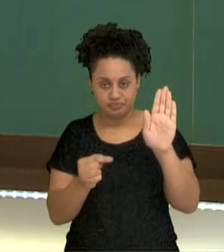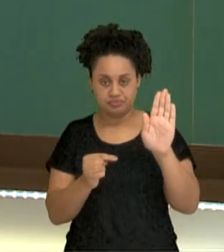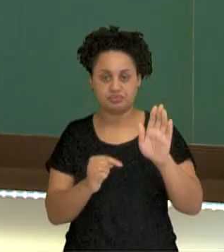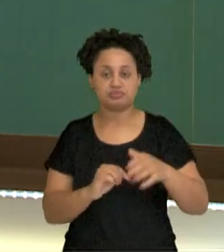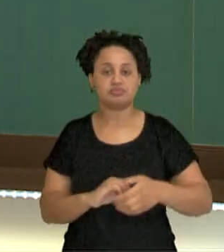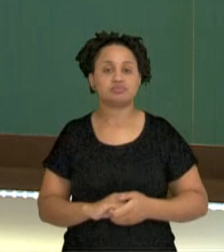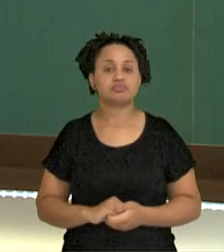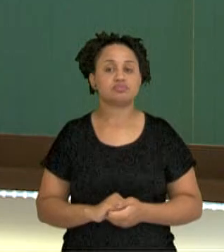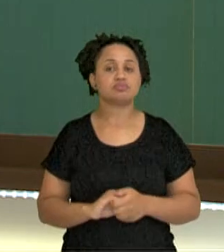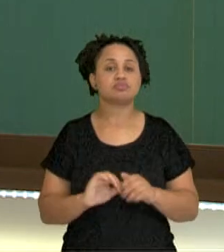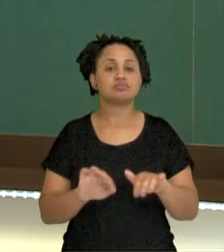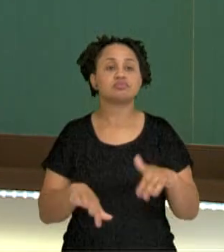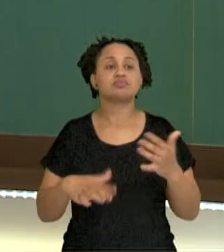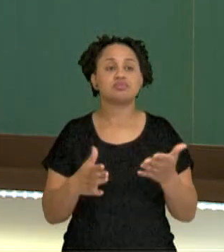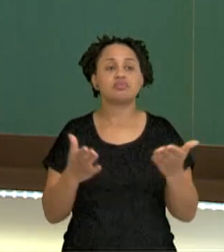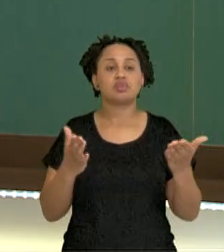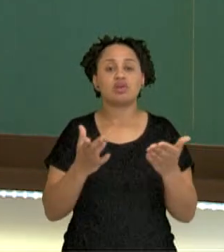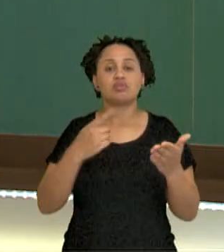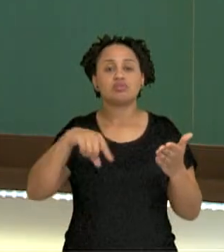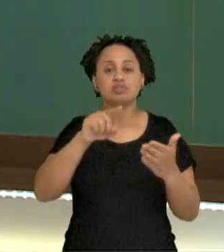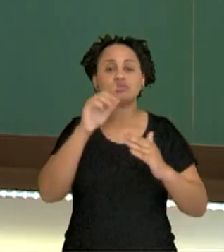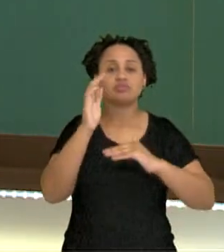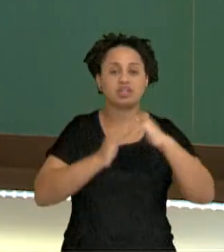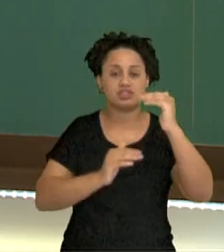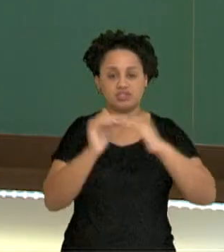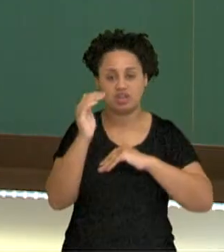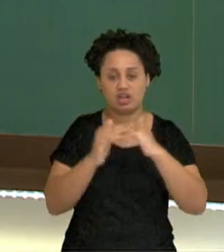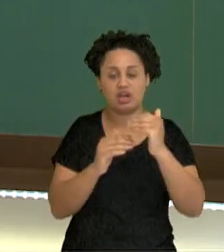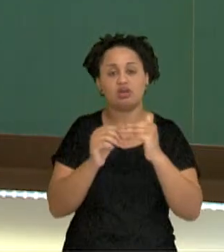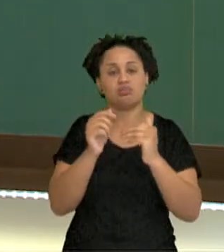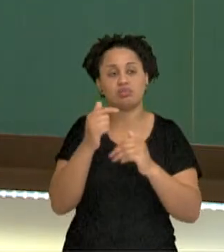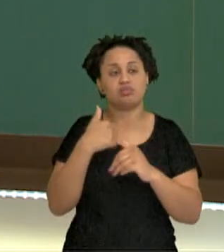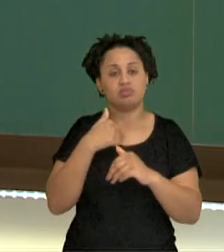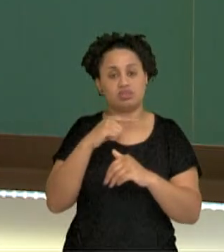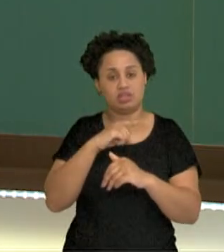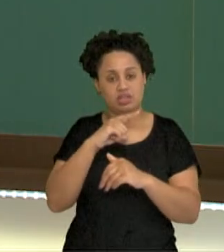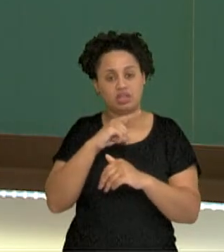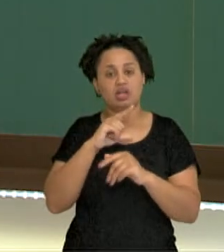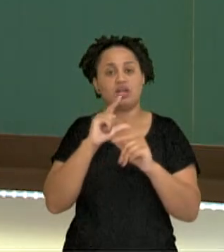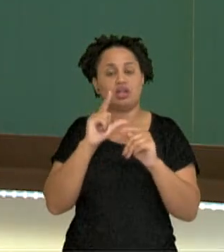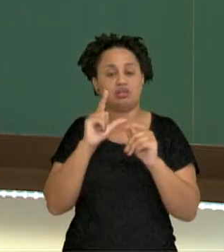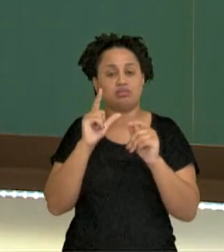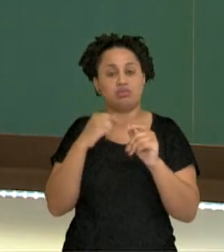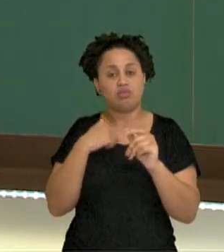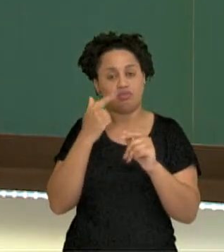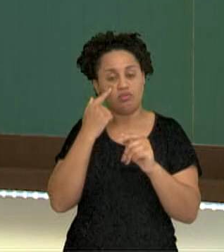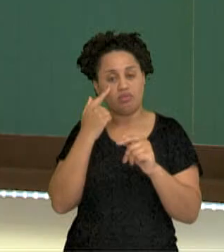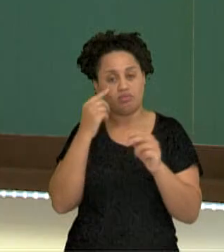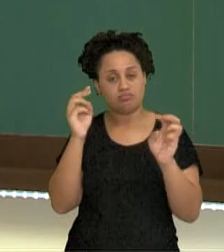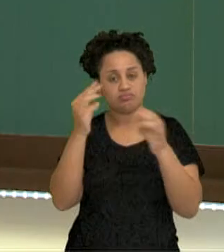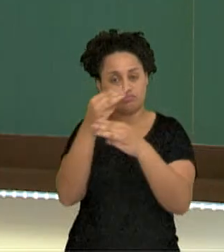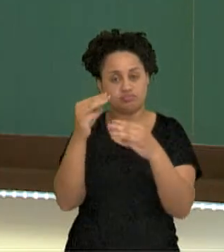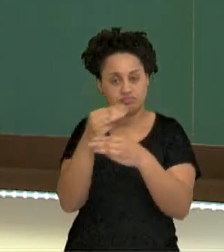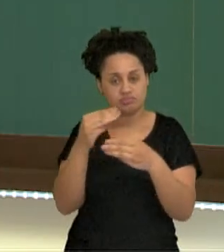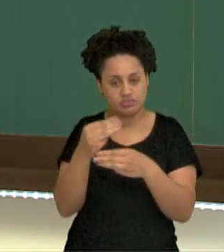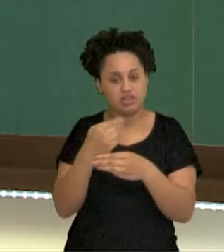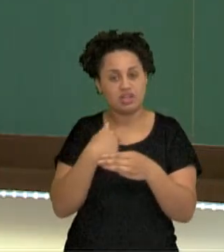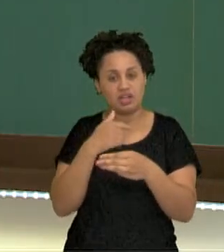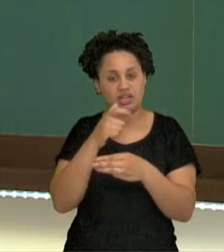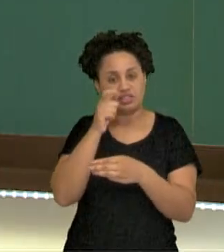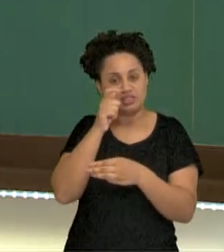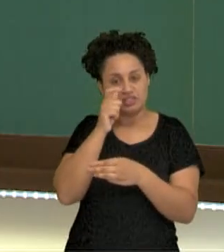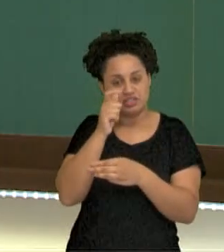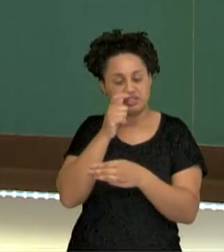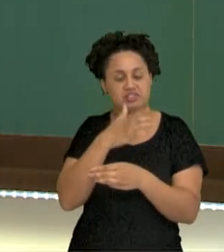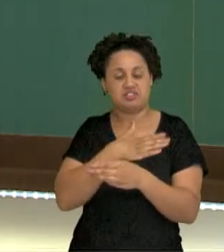negativos. Então eu vou deixar para vocês praticarem um pouquinho, vocês terão acesso a esse slide, vocês podem estar assistindo a minha aula e voltar